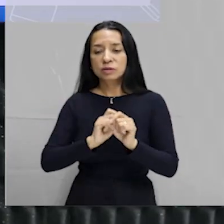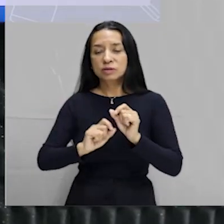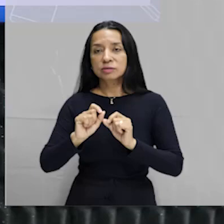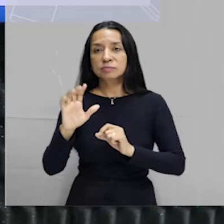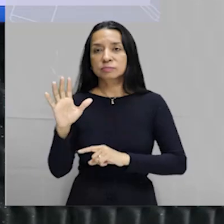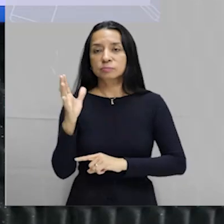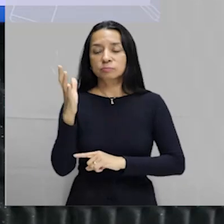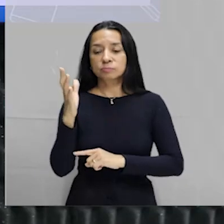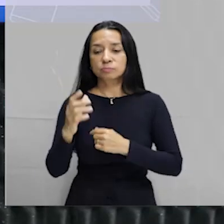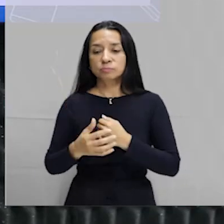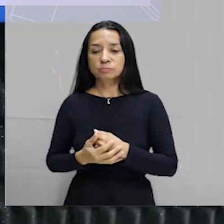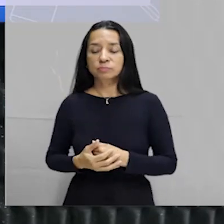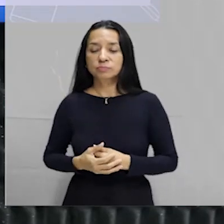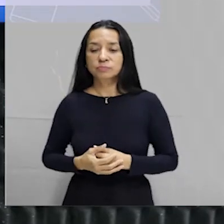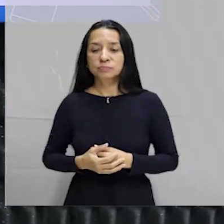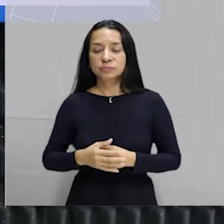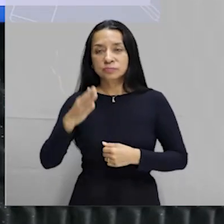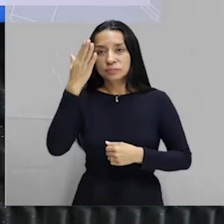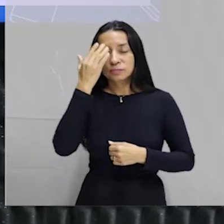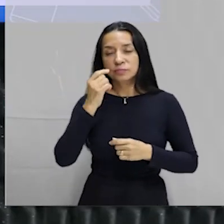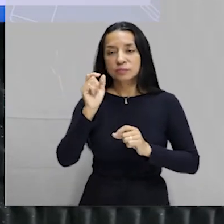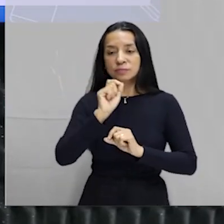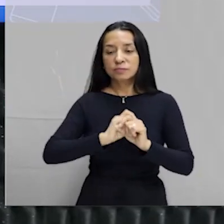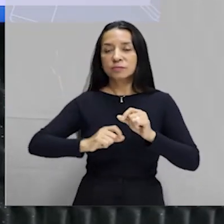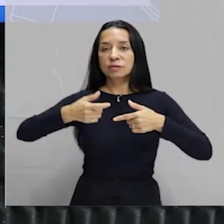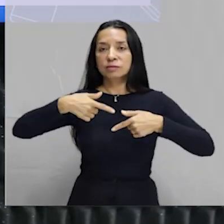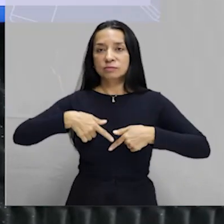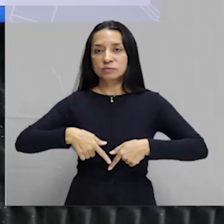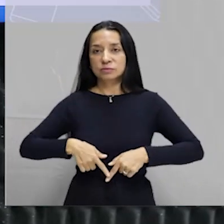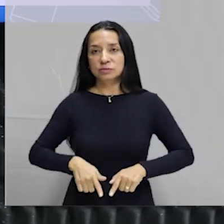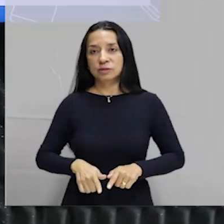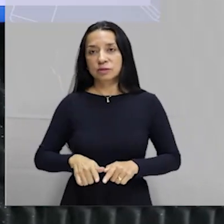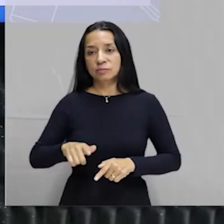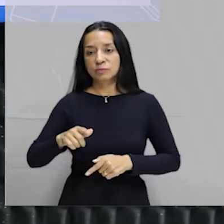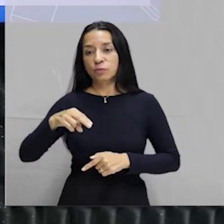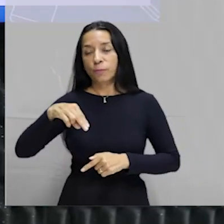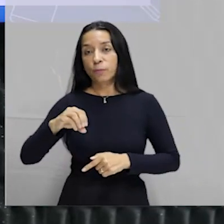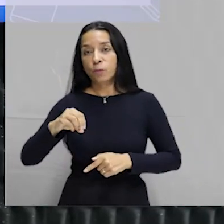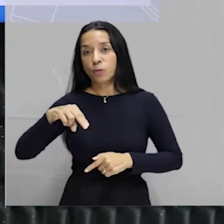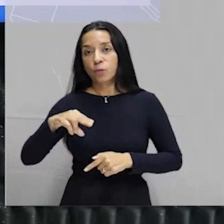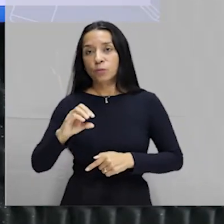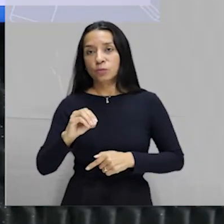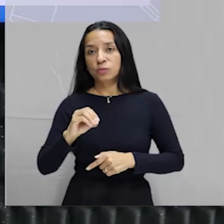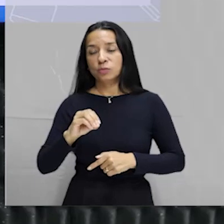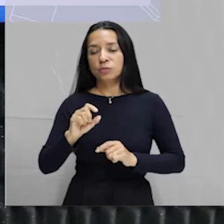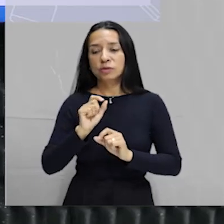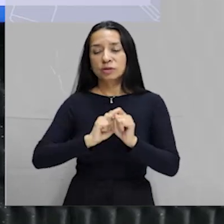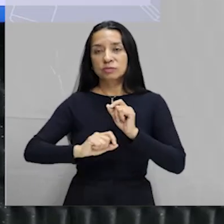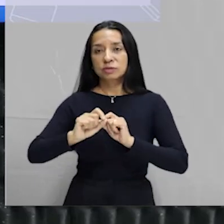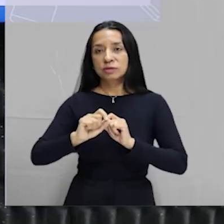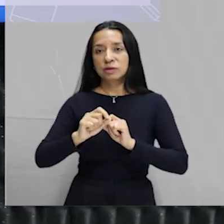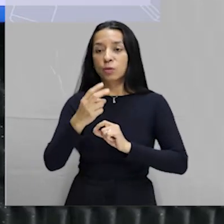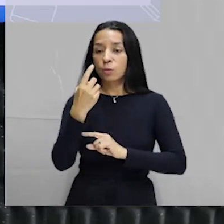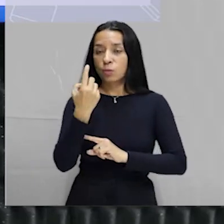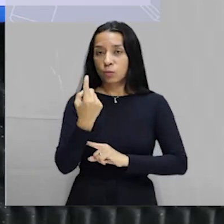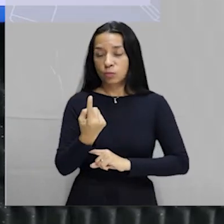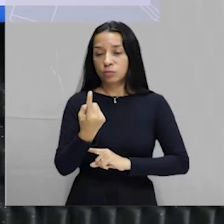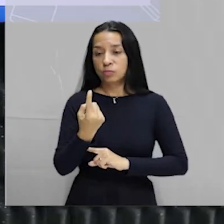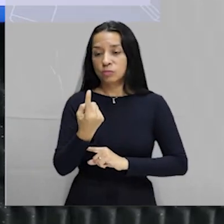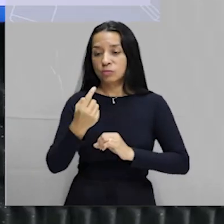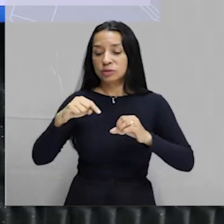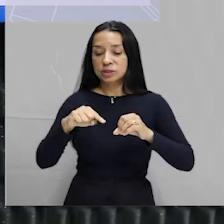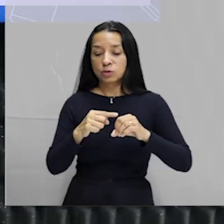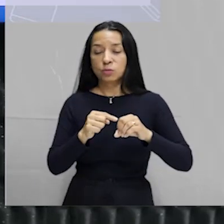aqui acontece? Você sabe que os gêmeos monozigóticos, eles eram o quê? Um mesmo